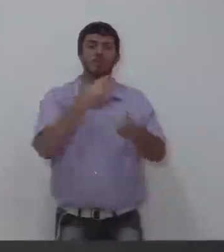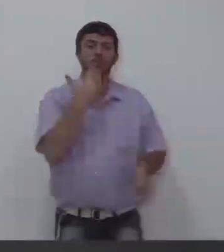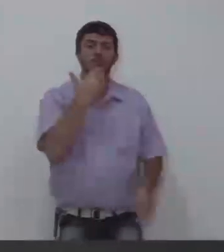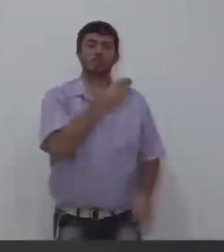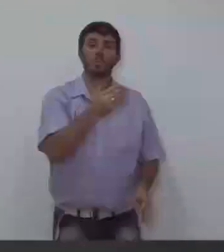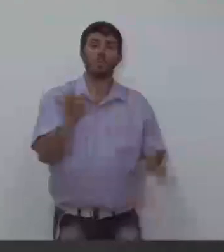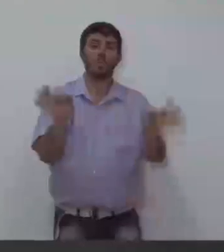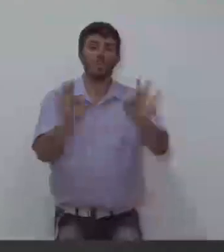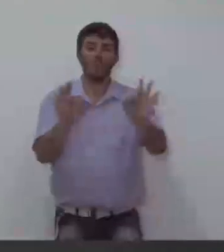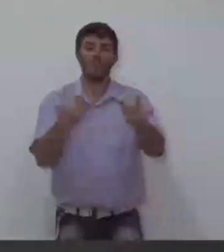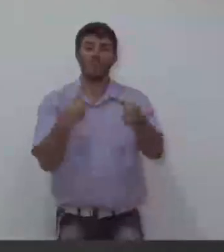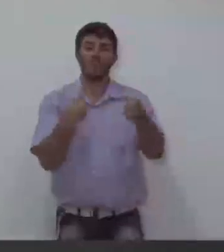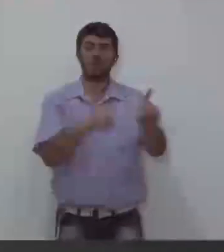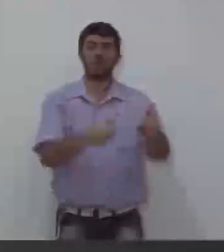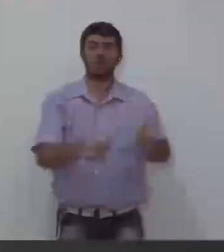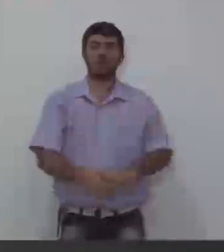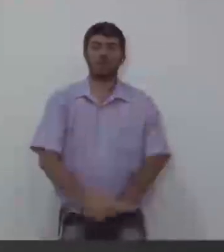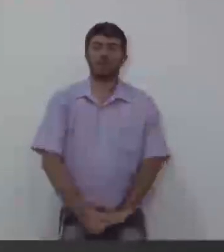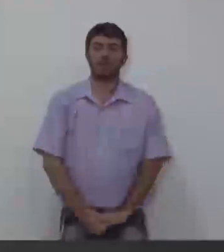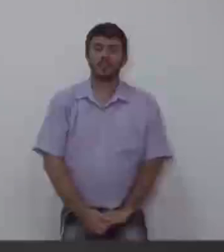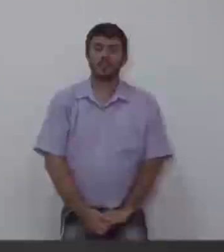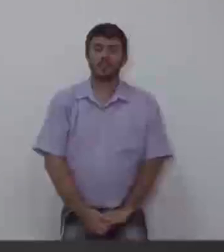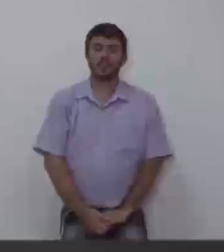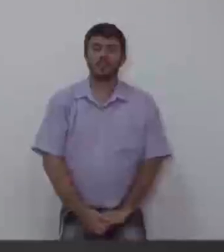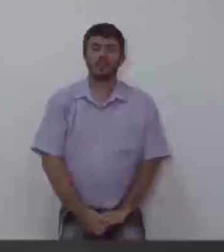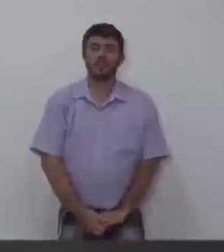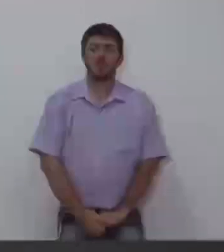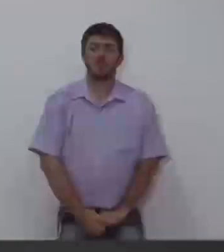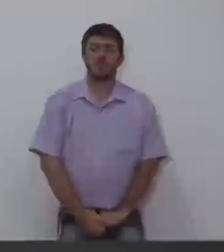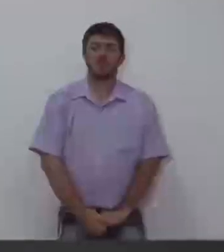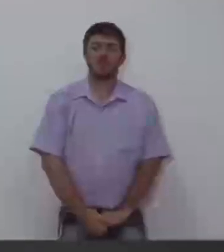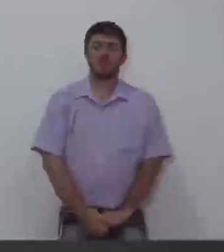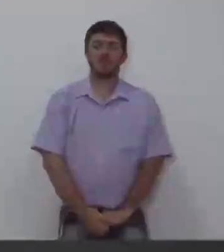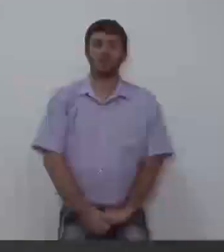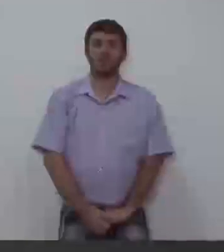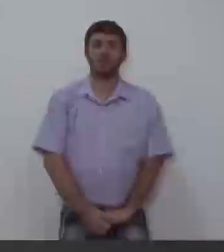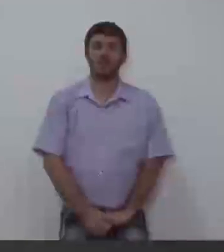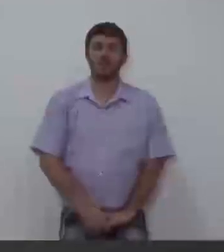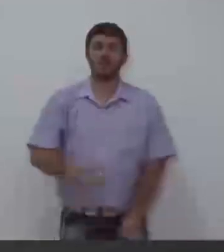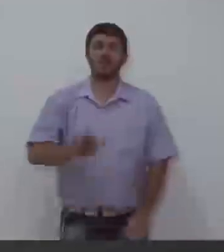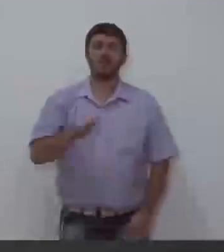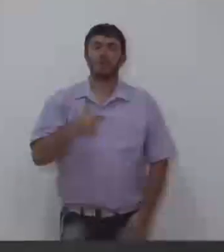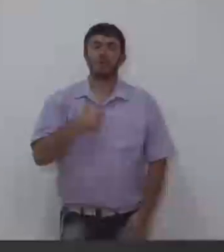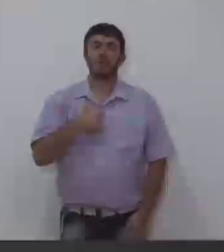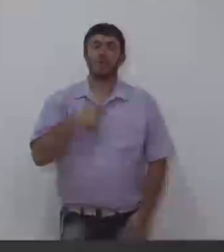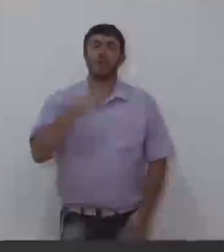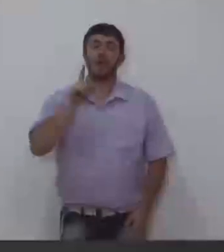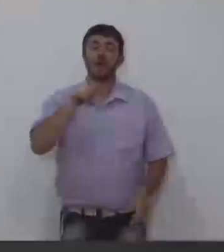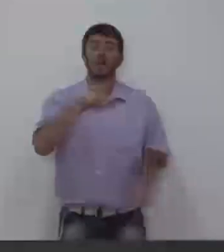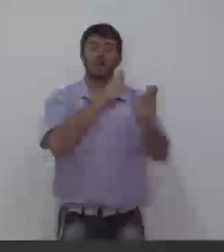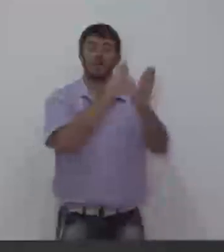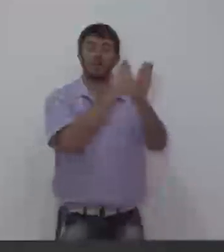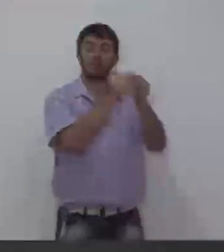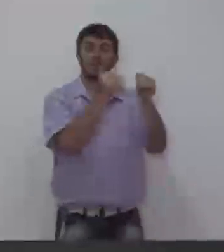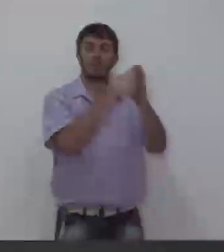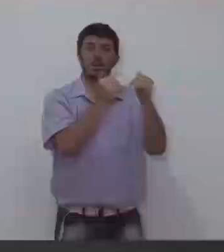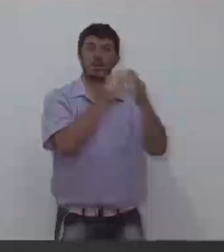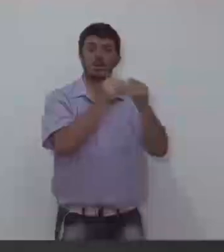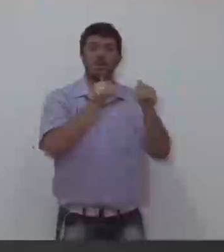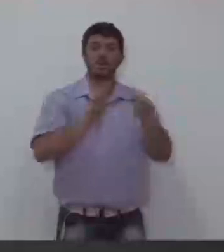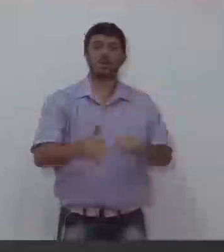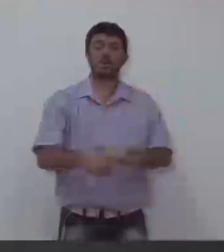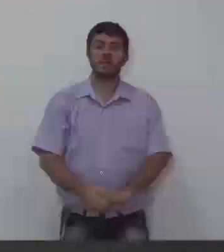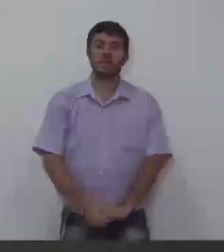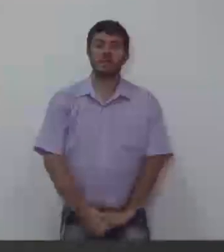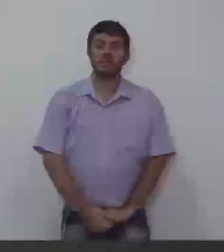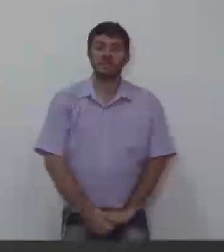em contrário. Eu gostaria de justificar meu voto, presidente. Não pode? Não pode, vereador, requerimento. Então, eu até queria registrar